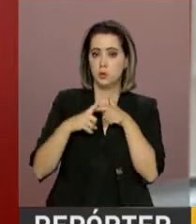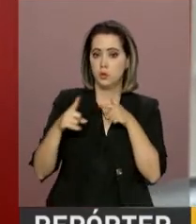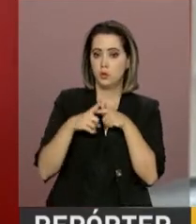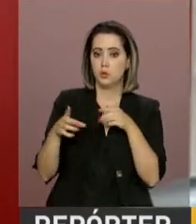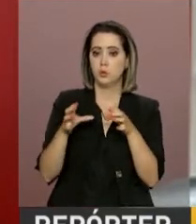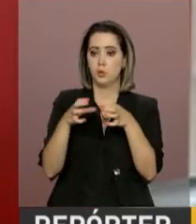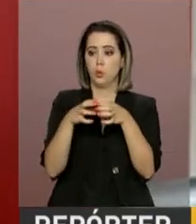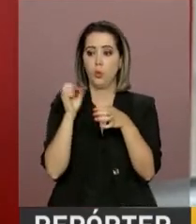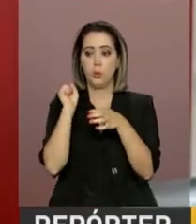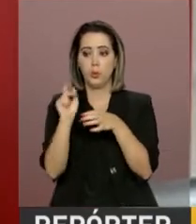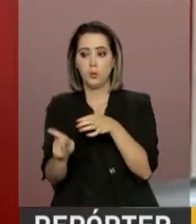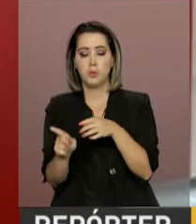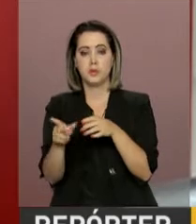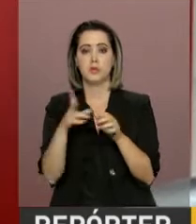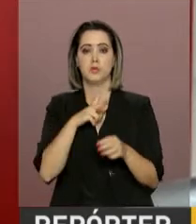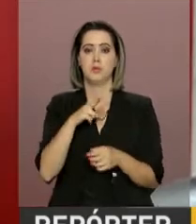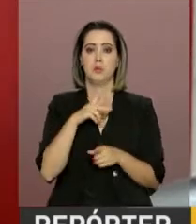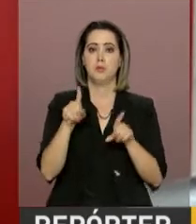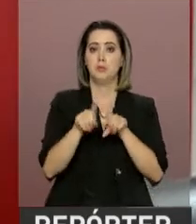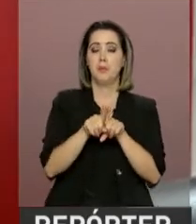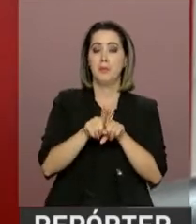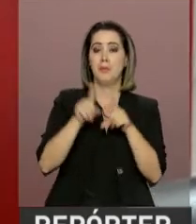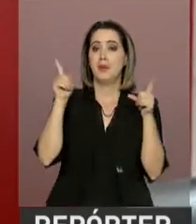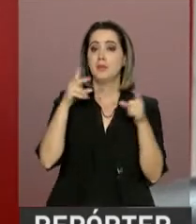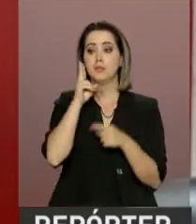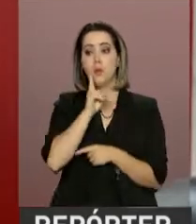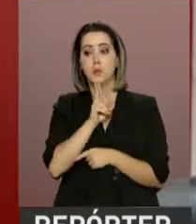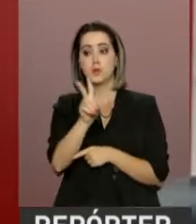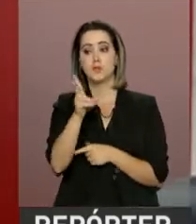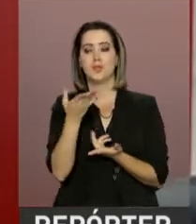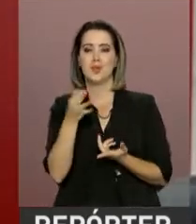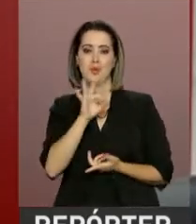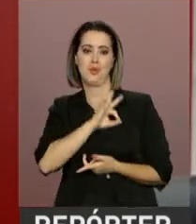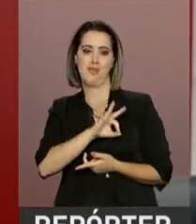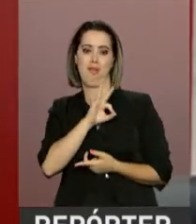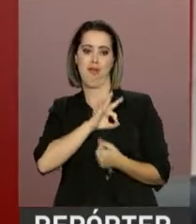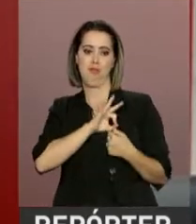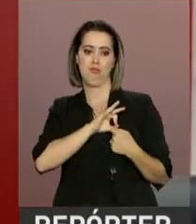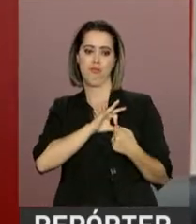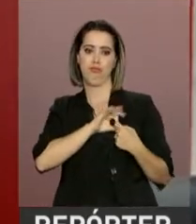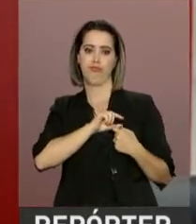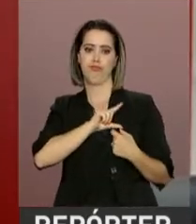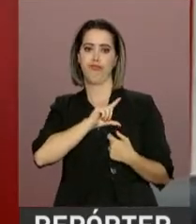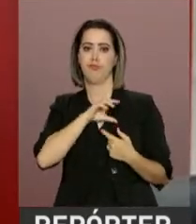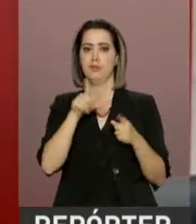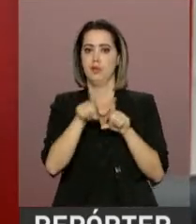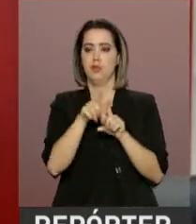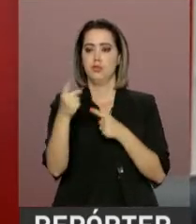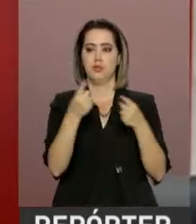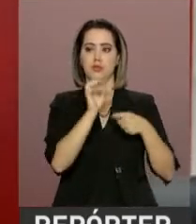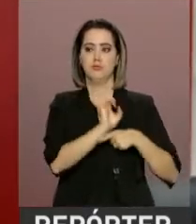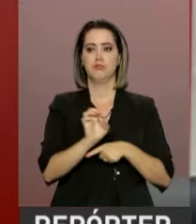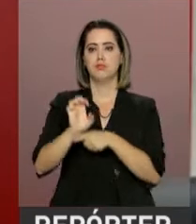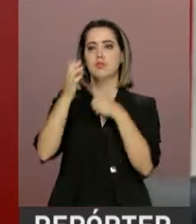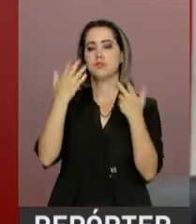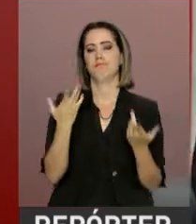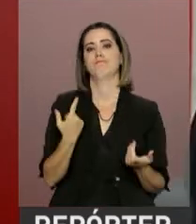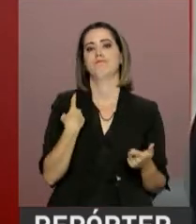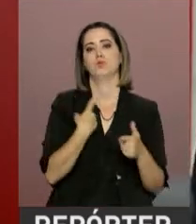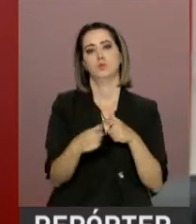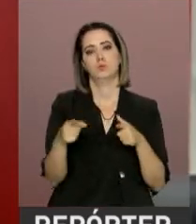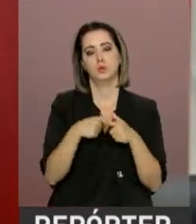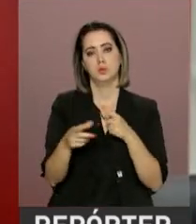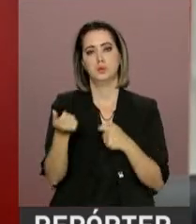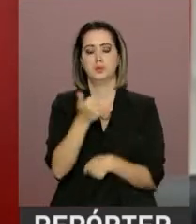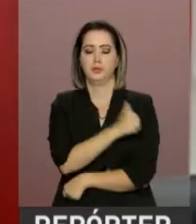do privado, mas a gente está vendo as consequências da folha de pagamentos e aposentadorias dos estados. A crise que Rio de